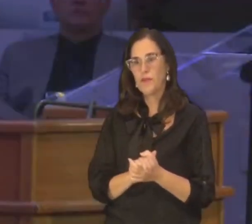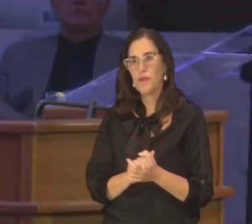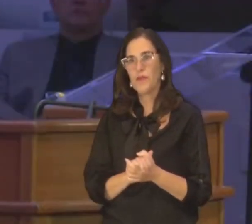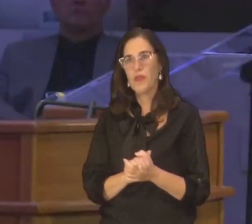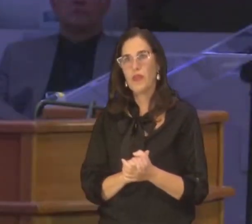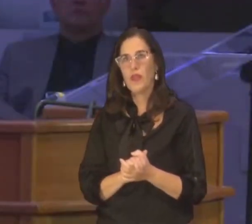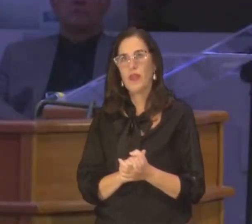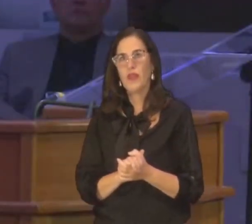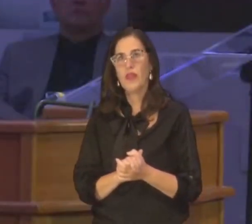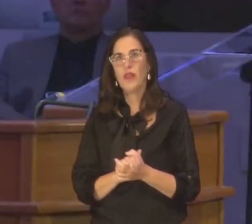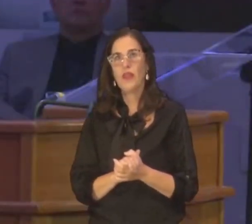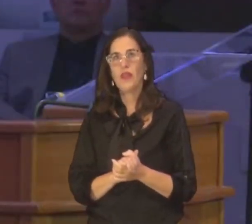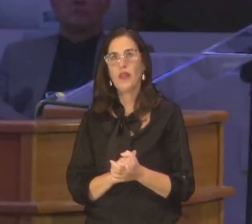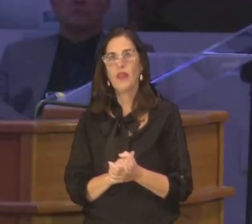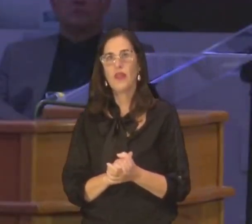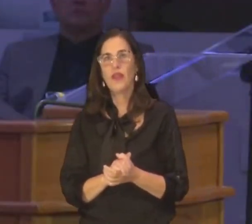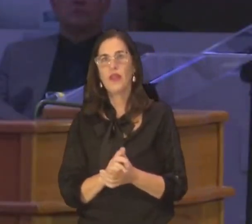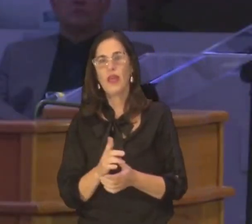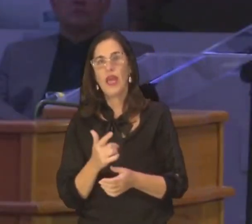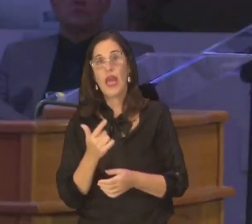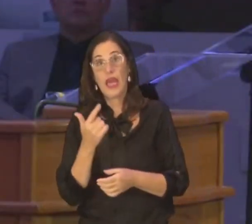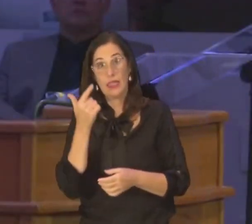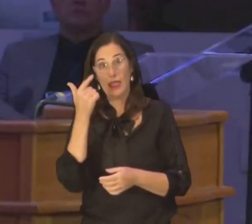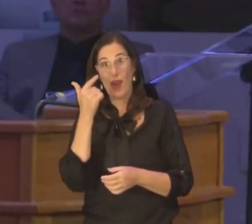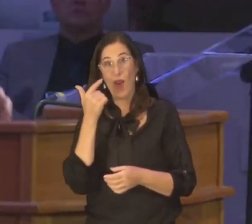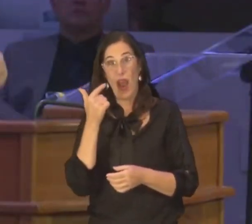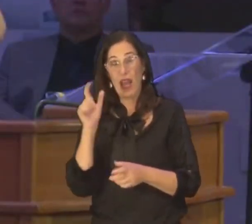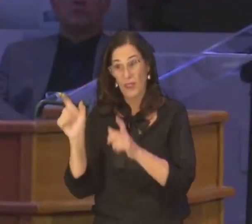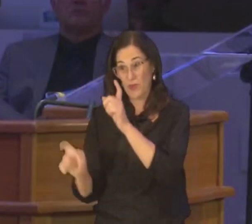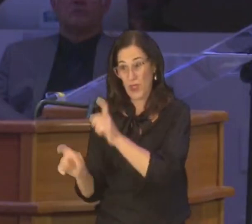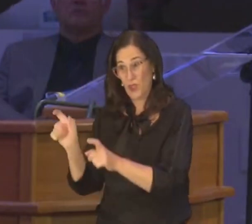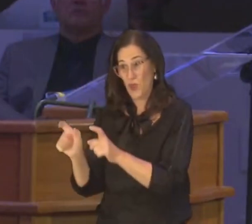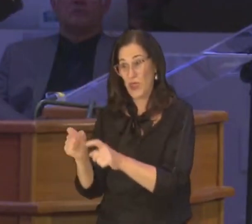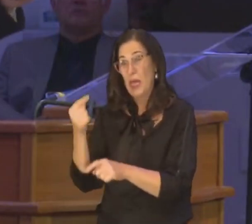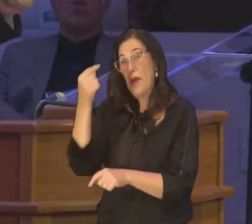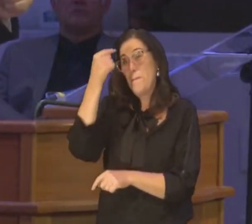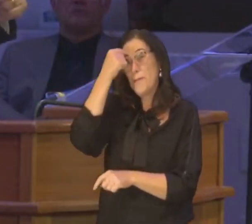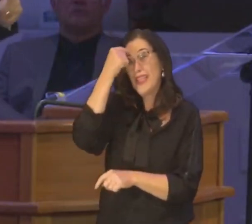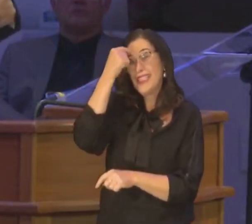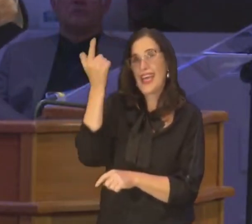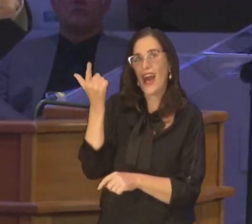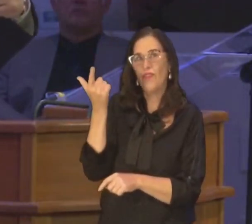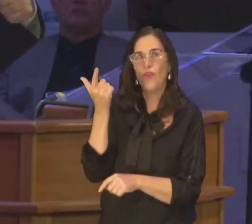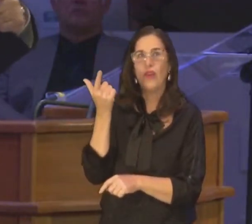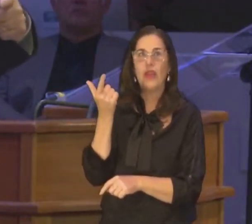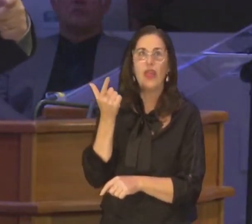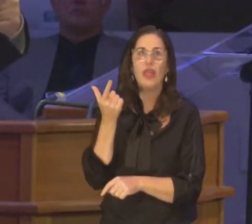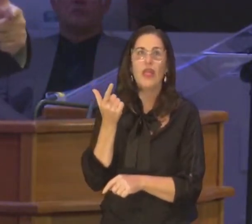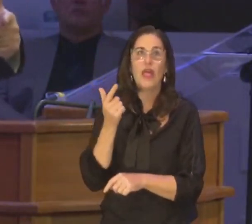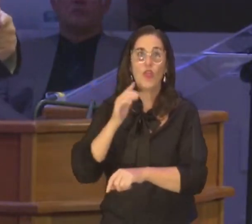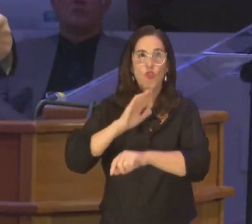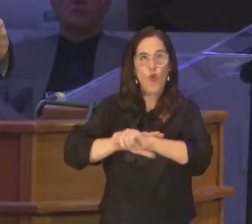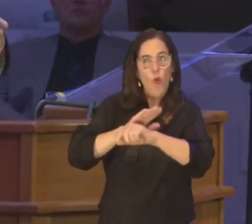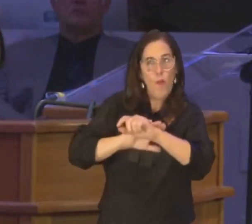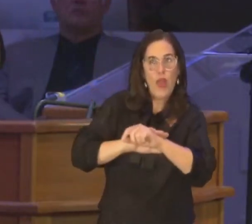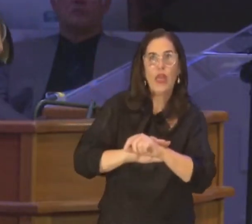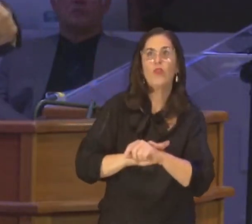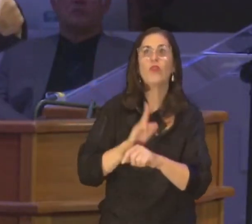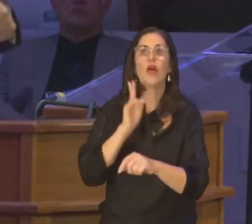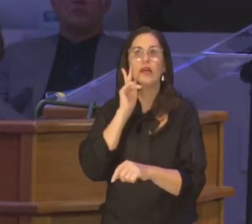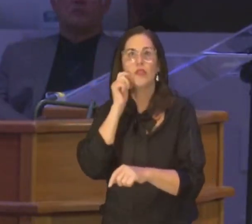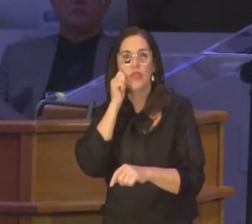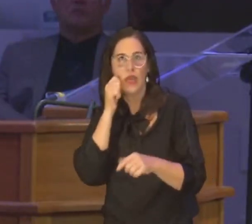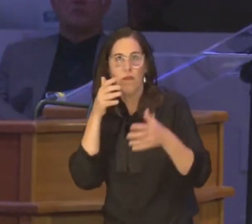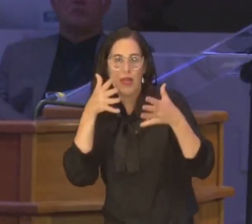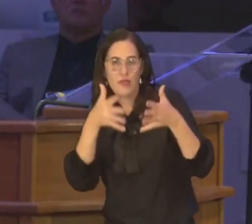canibais, comedores de carne humana, porque eles ouviam falar que quando os cristãos se reuniam para participar de